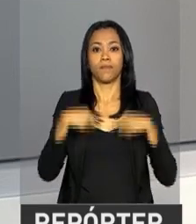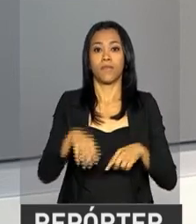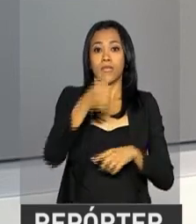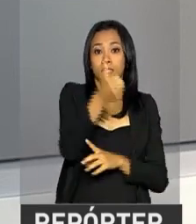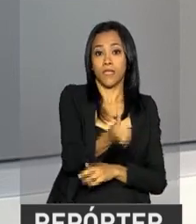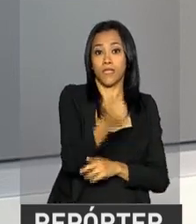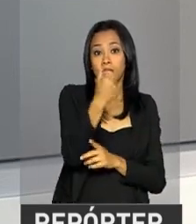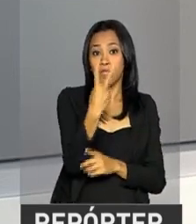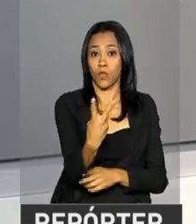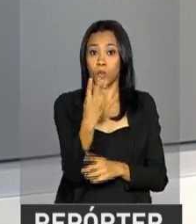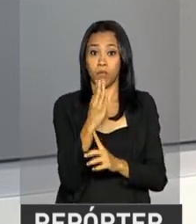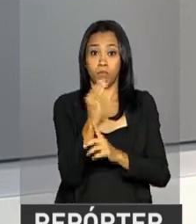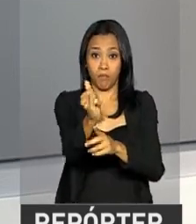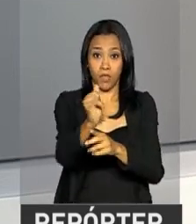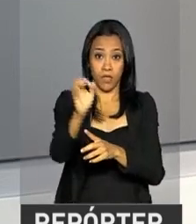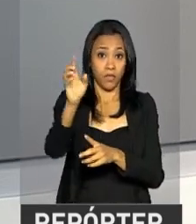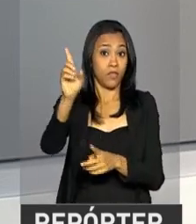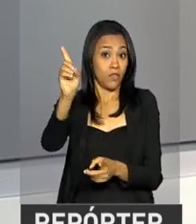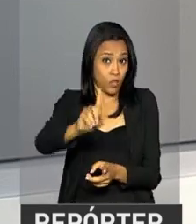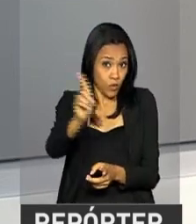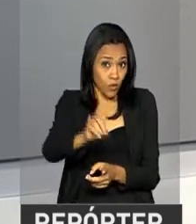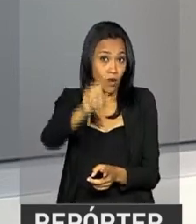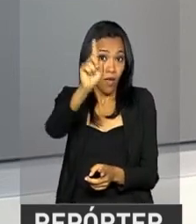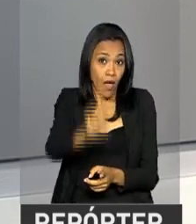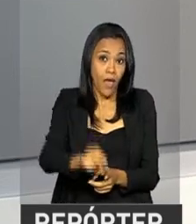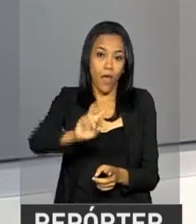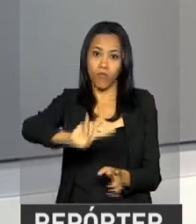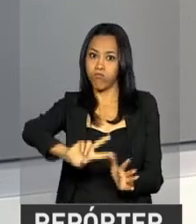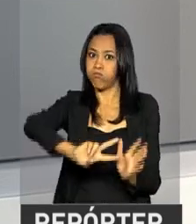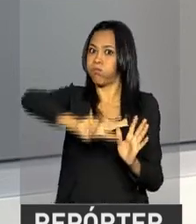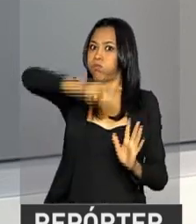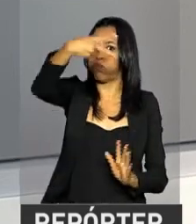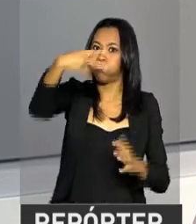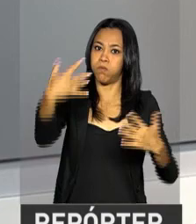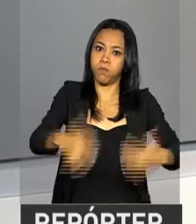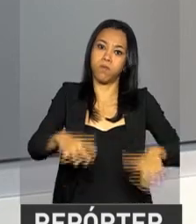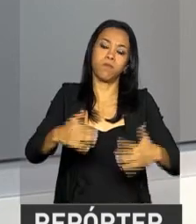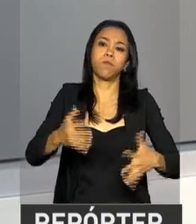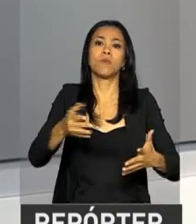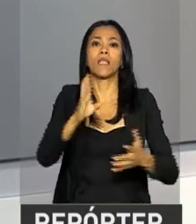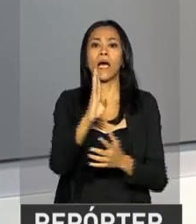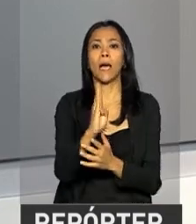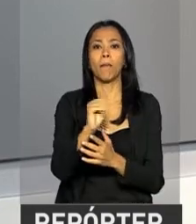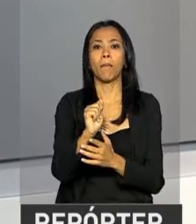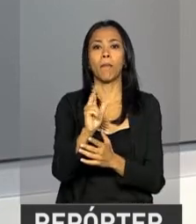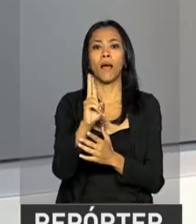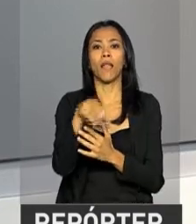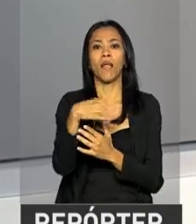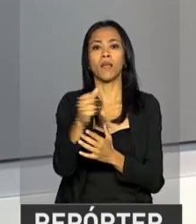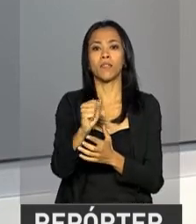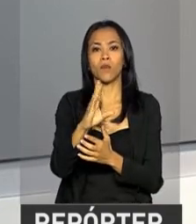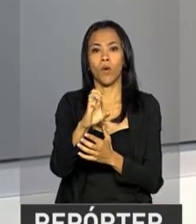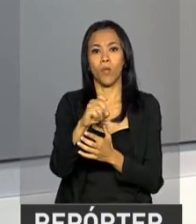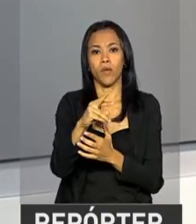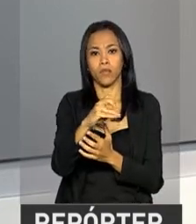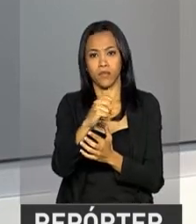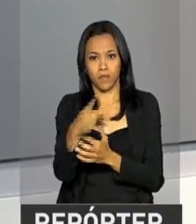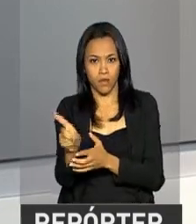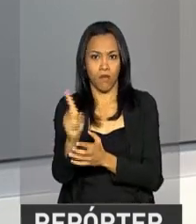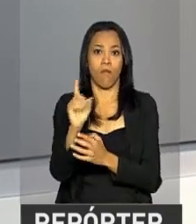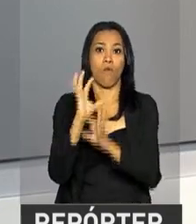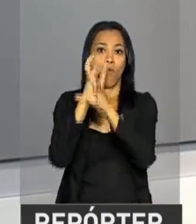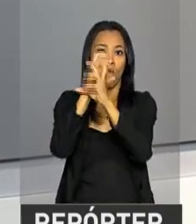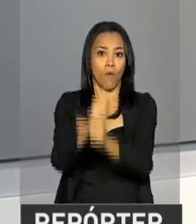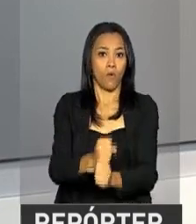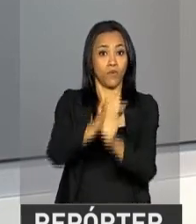62 bilhões de dólares. Essa é a marca do superávit da balança comercial no acumulado de janeiro a novembro. O resultado é o